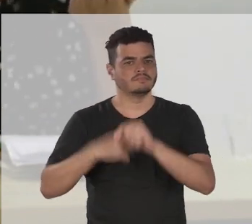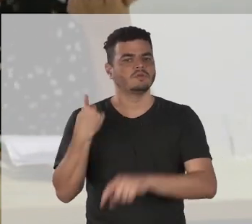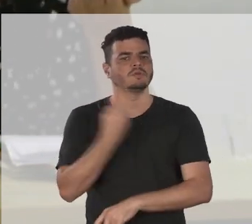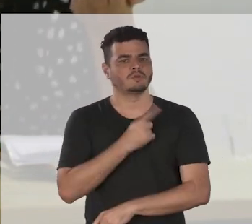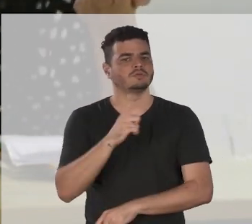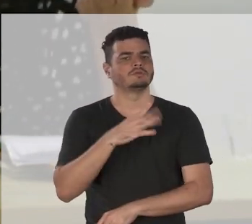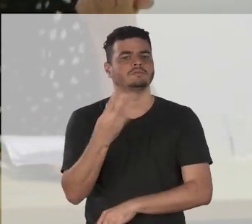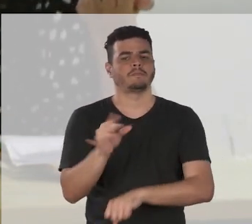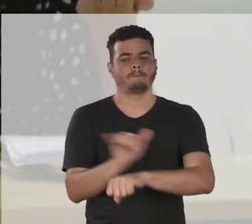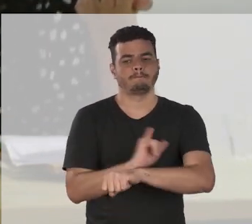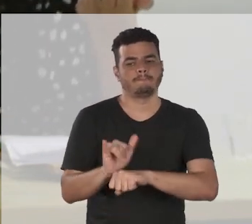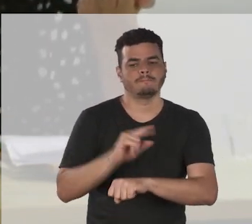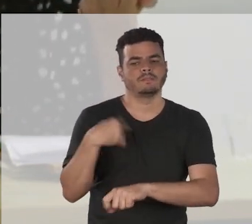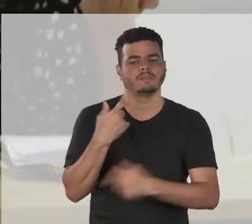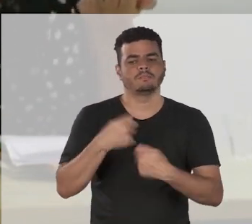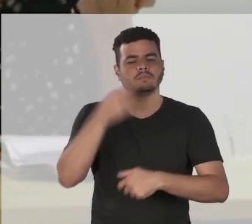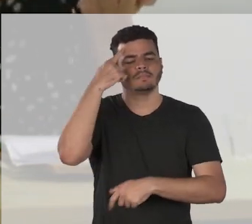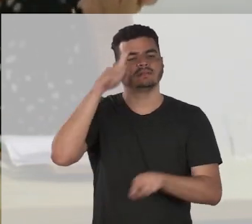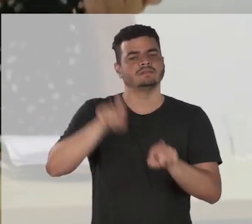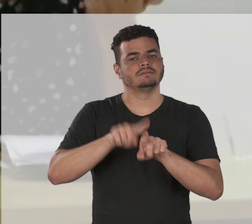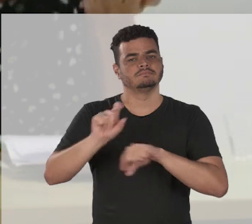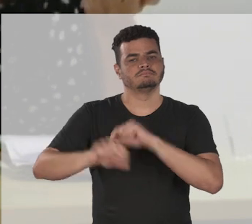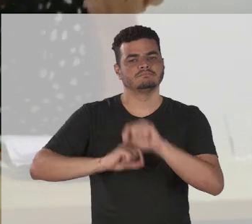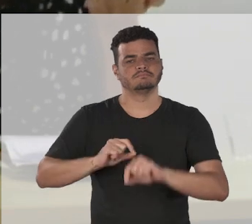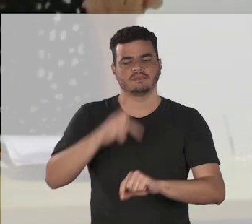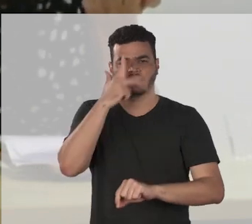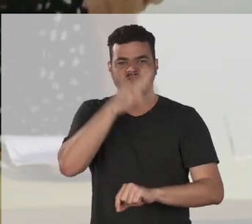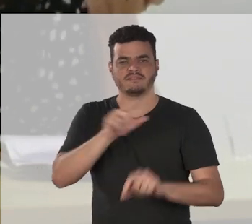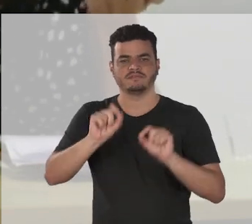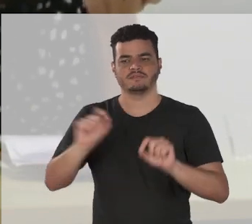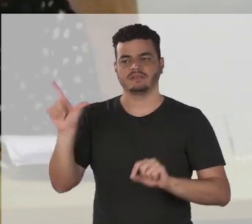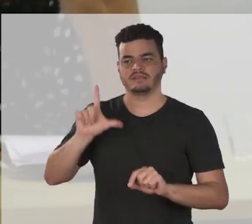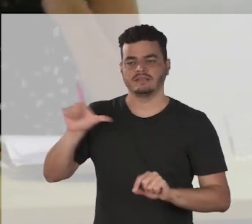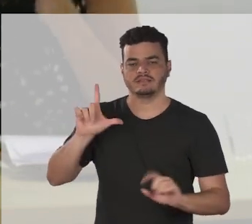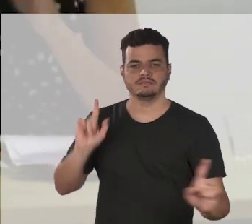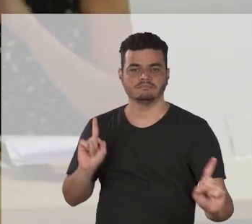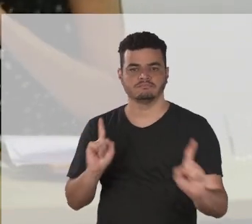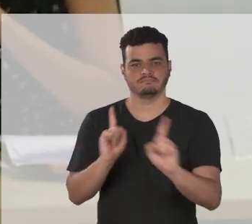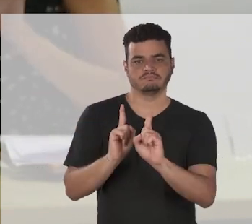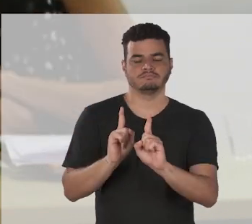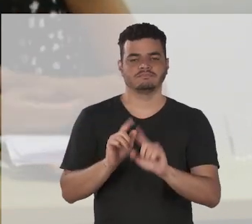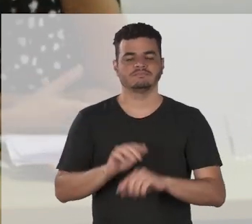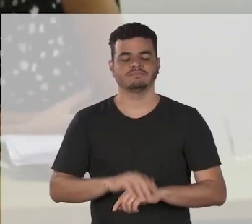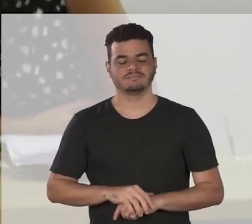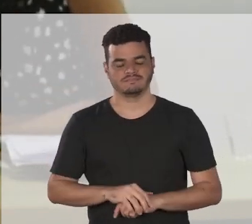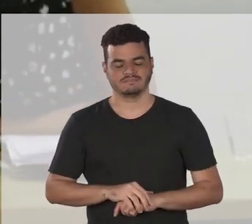alternativas para se aproximar da literatura às pessoas.